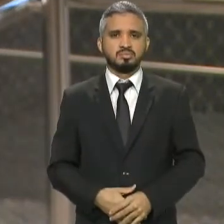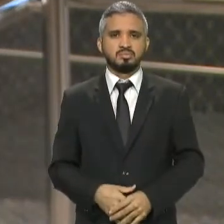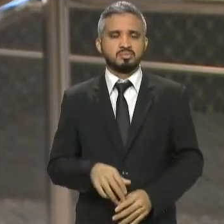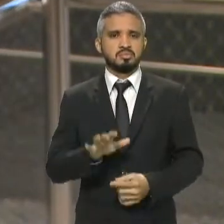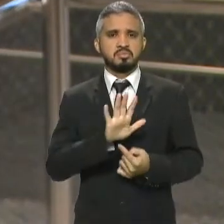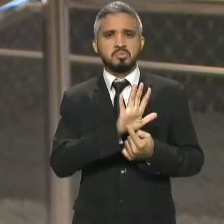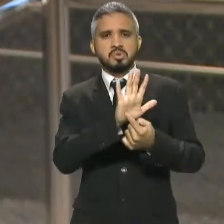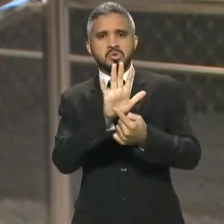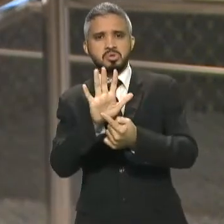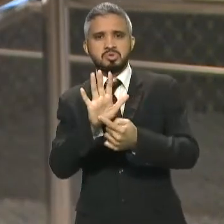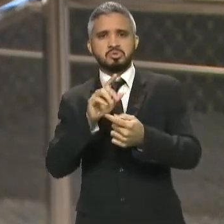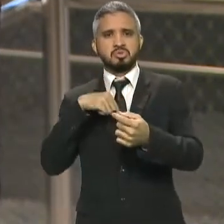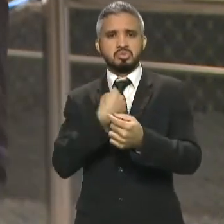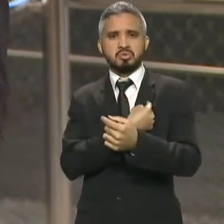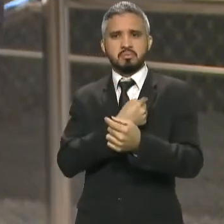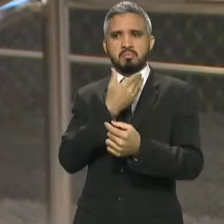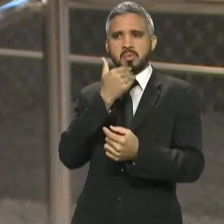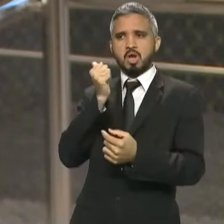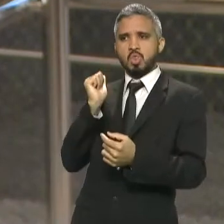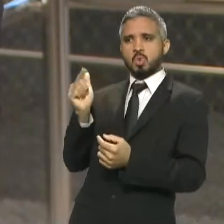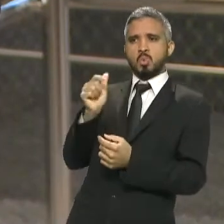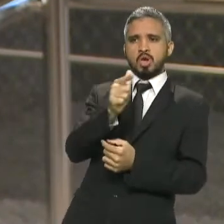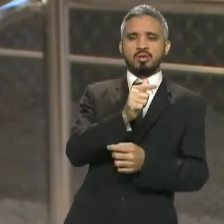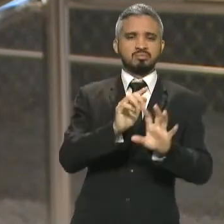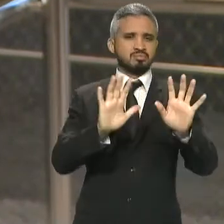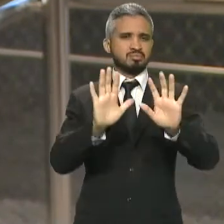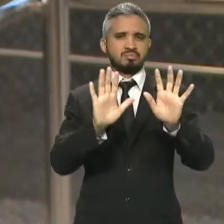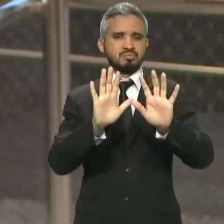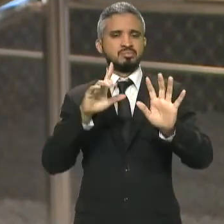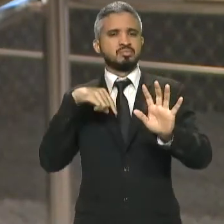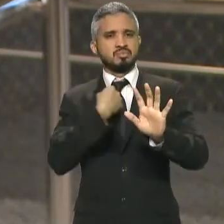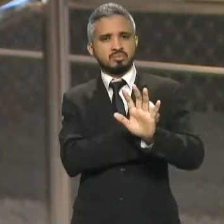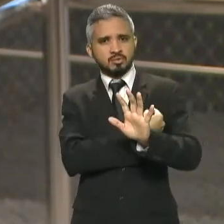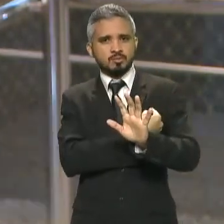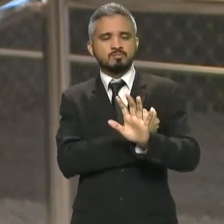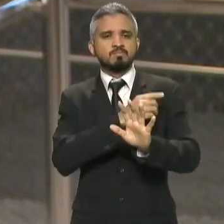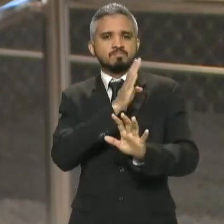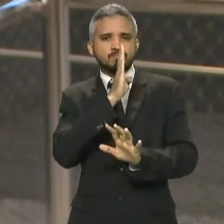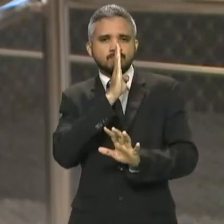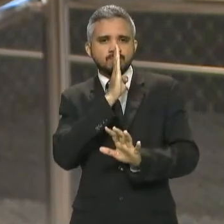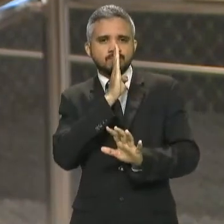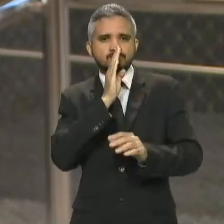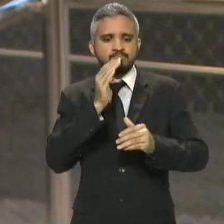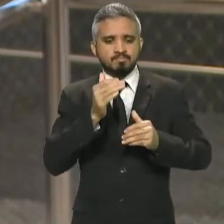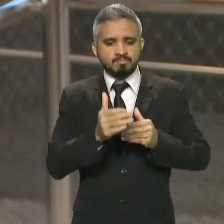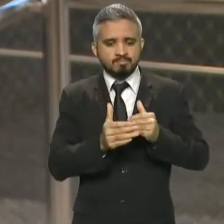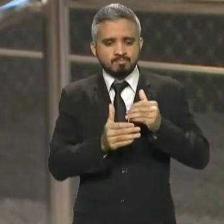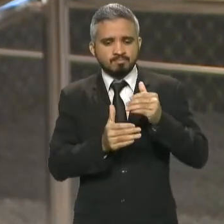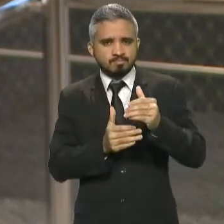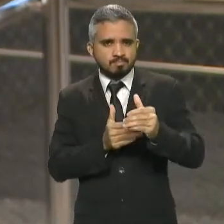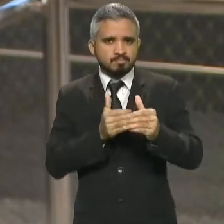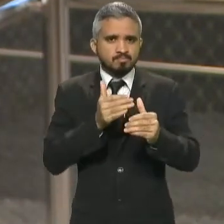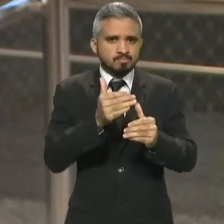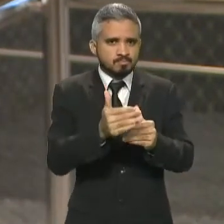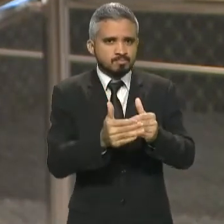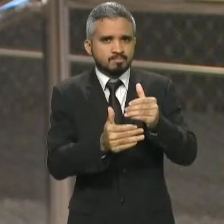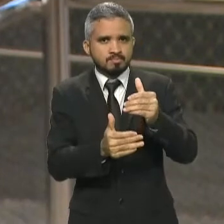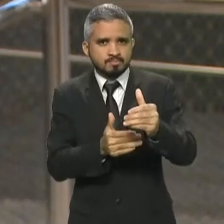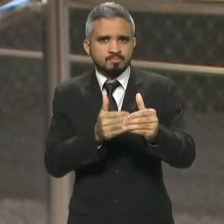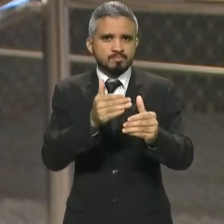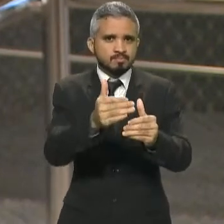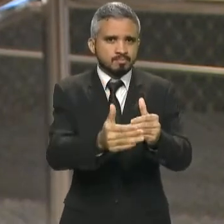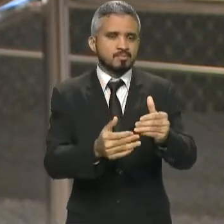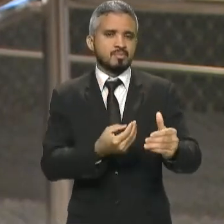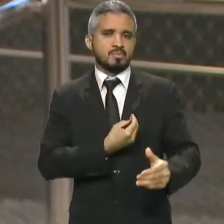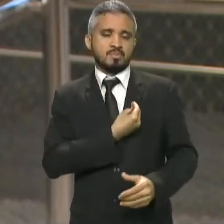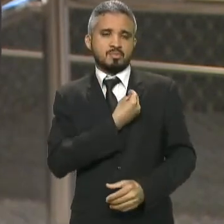demonstração de forças que às vezes não se tem, mas na verdade moderadamente galgando espaço em espaço, como assim deve ser a peregrinação de uma